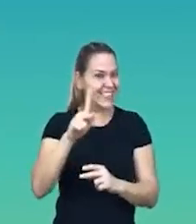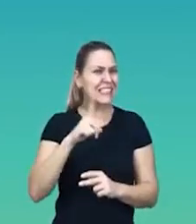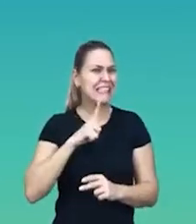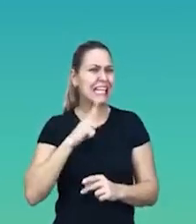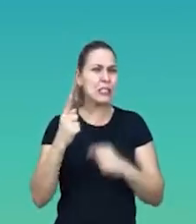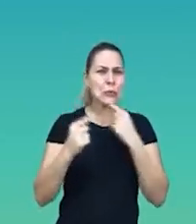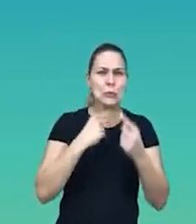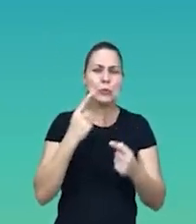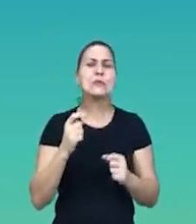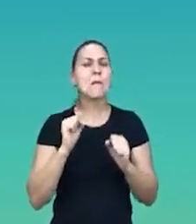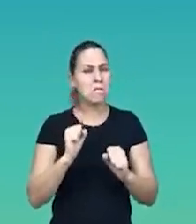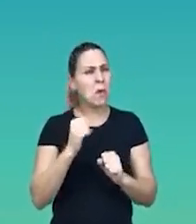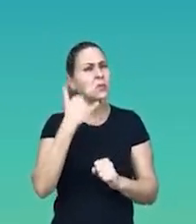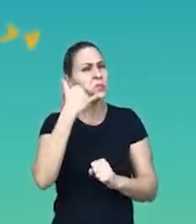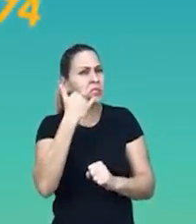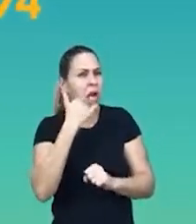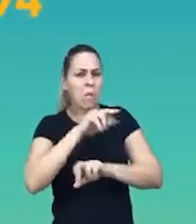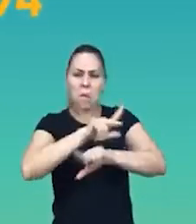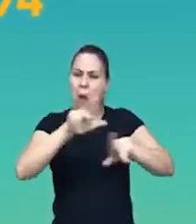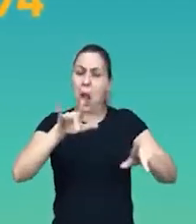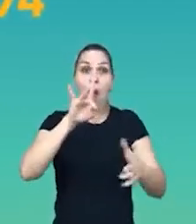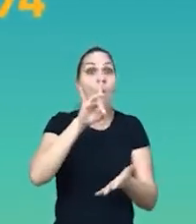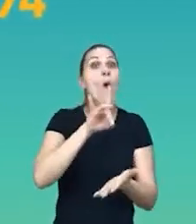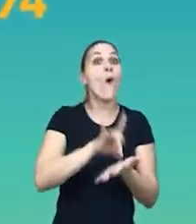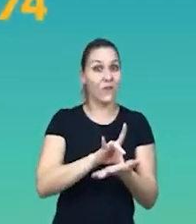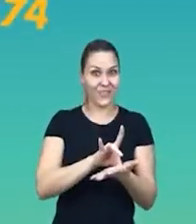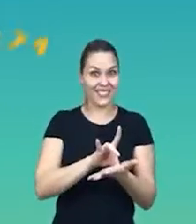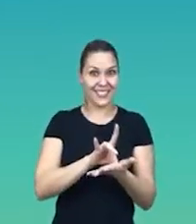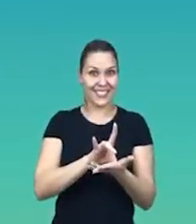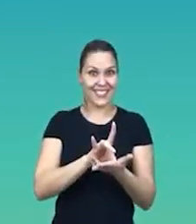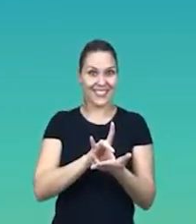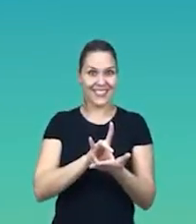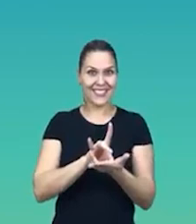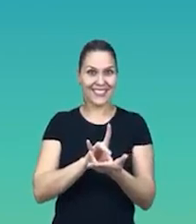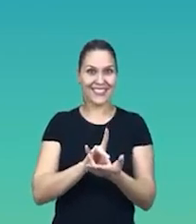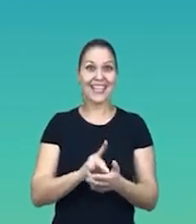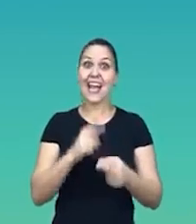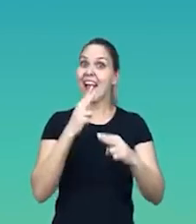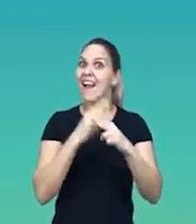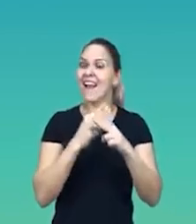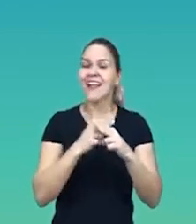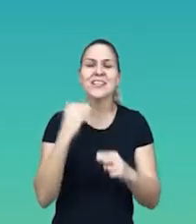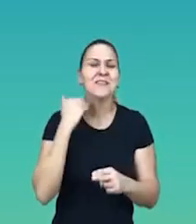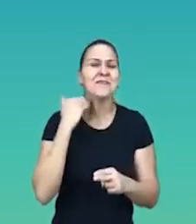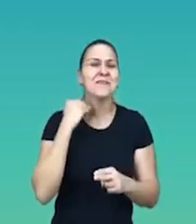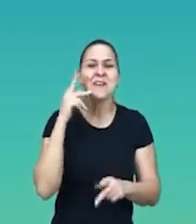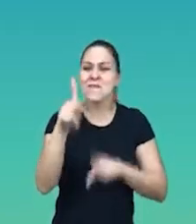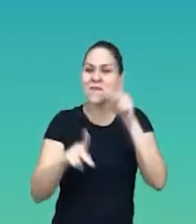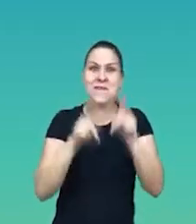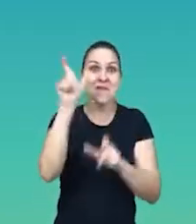beneficiário pode consultar o site auxilio.caixa.gov.br.